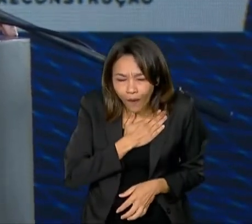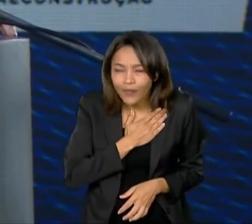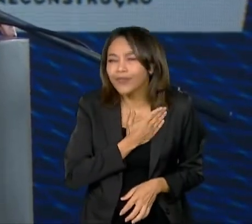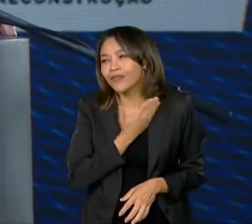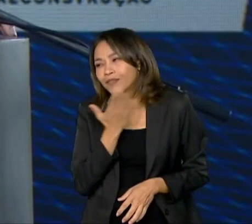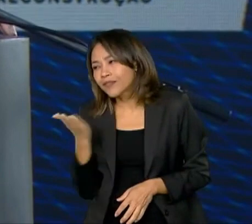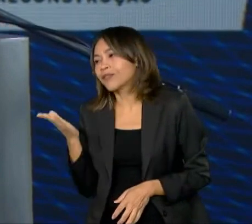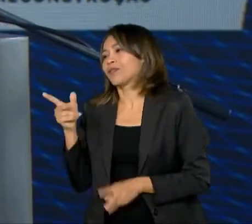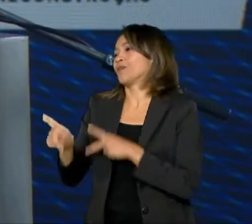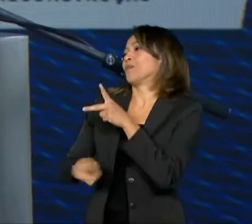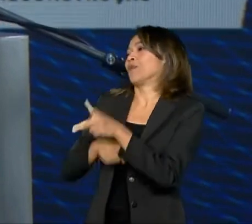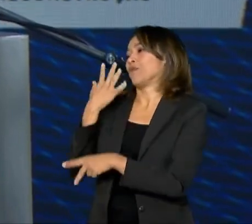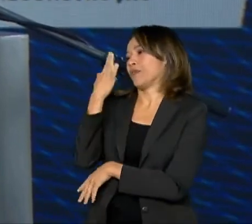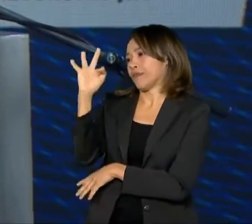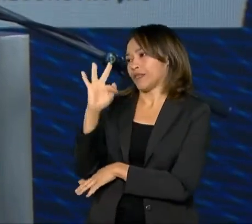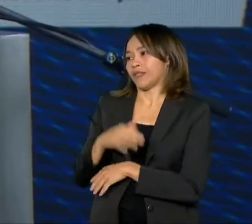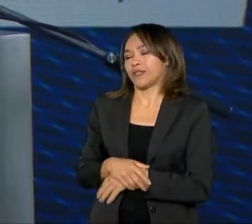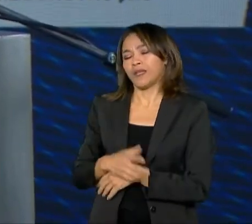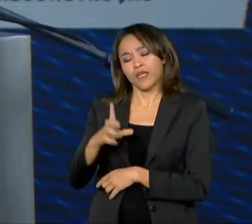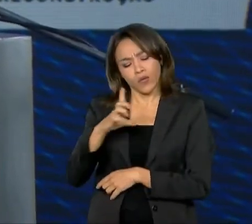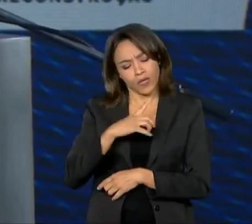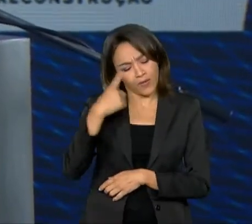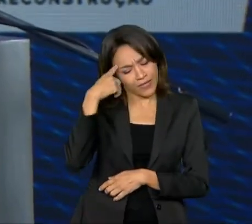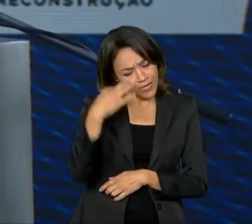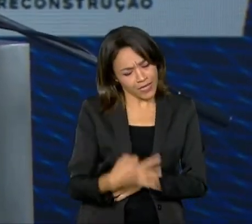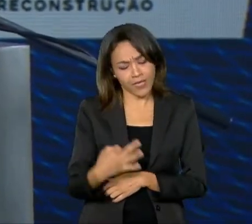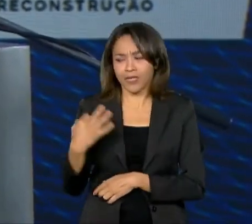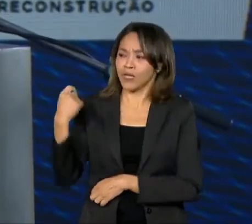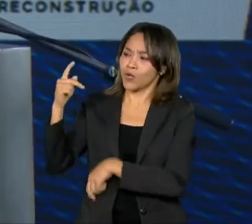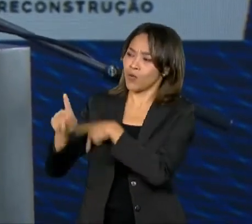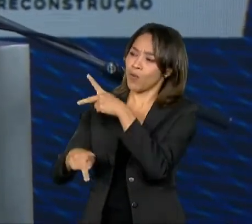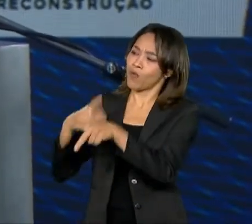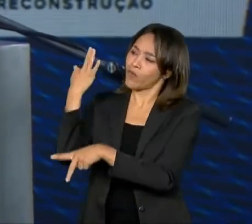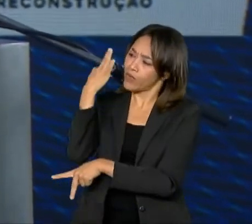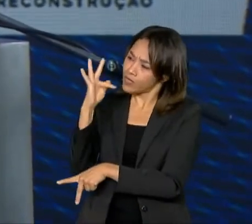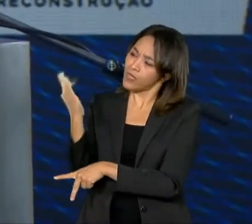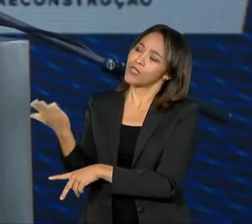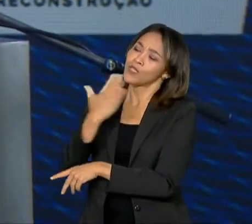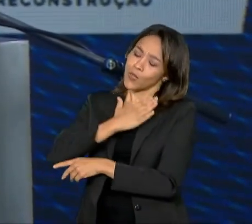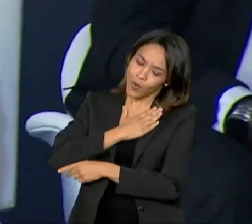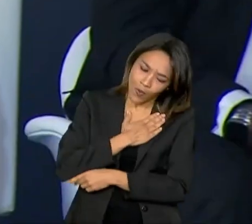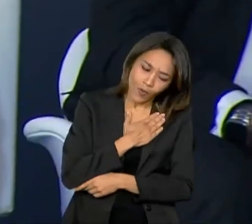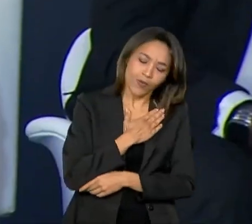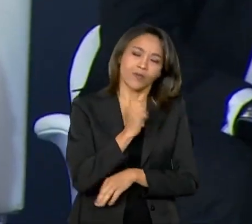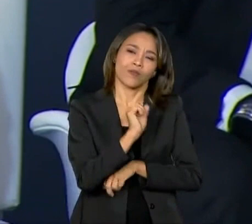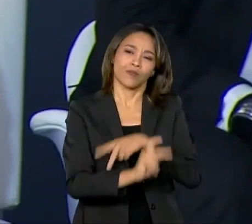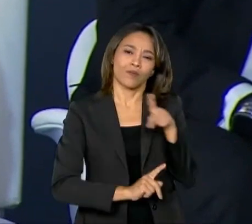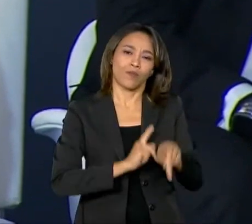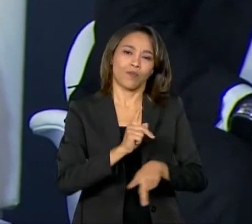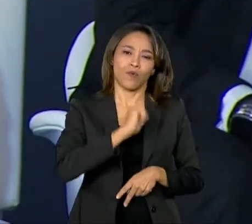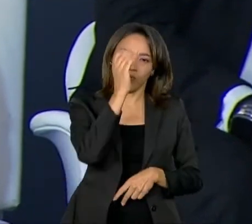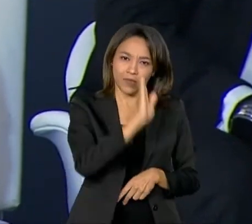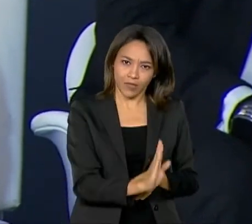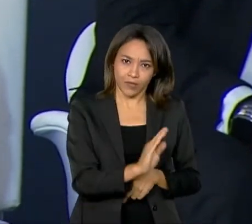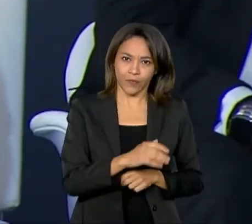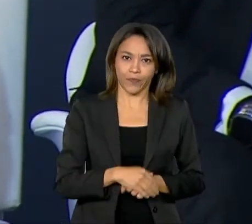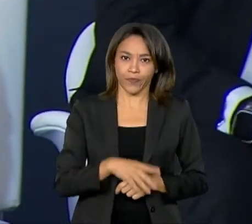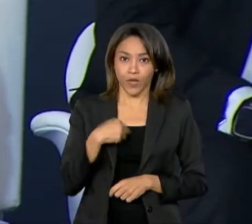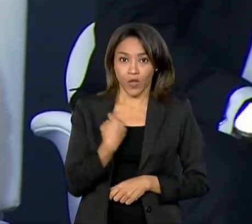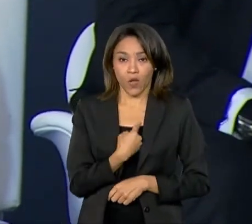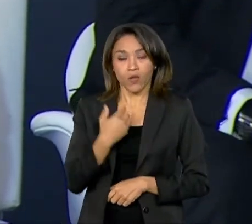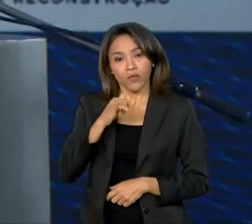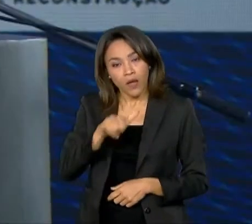francês e eu tenho certeza que o povo francês gosta do povo brasileiro nós temos que